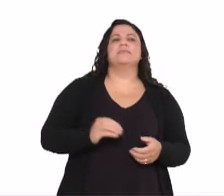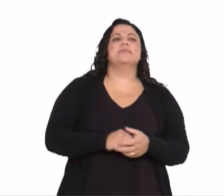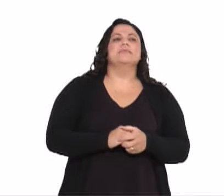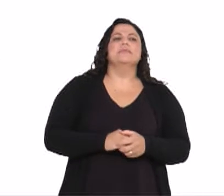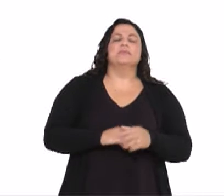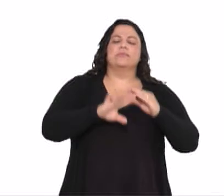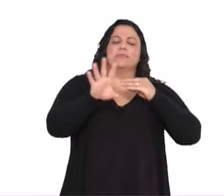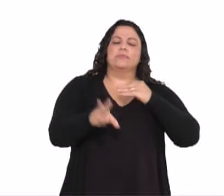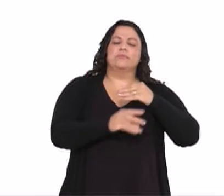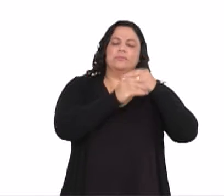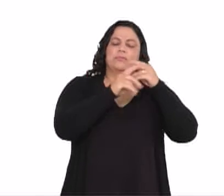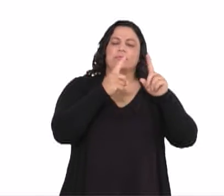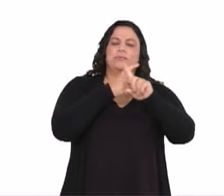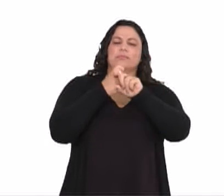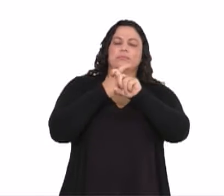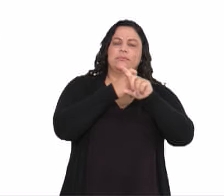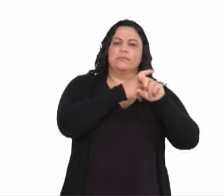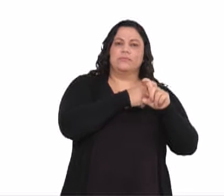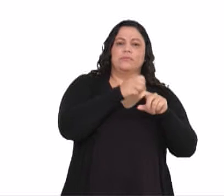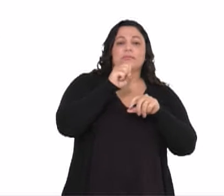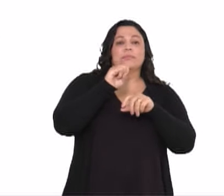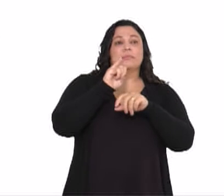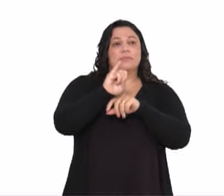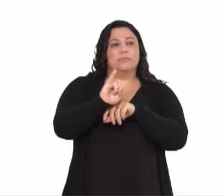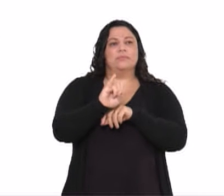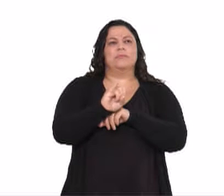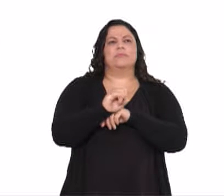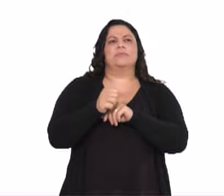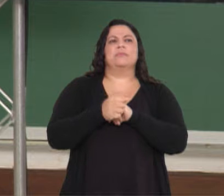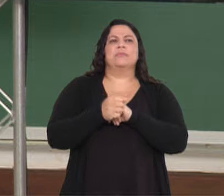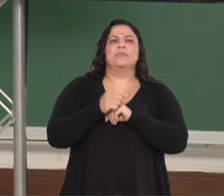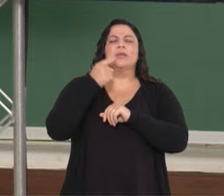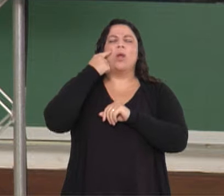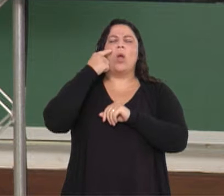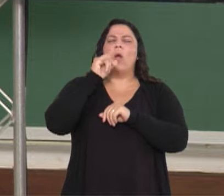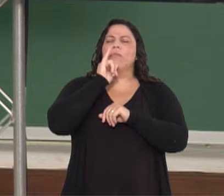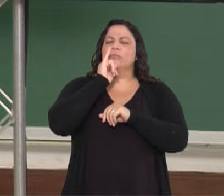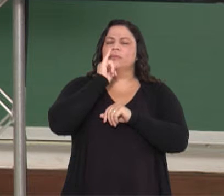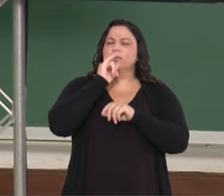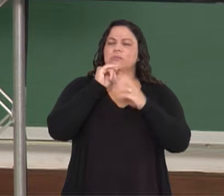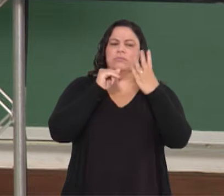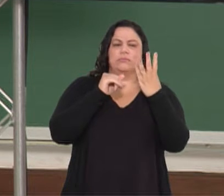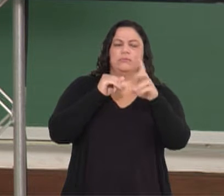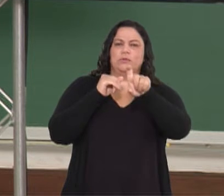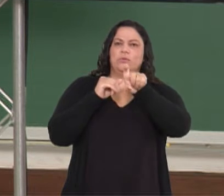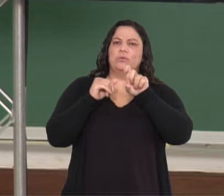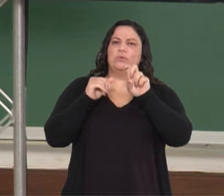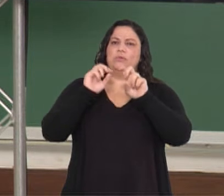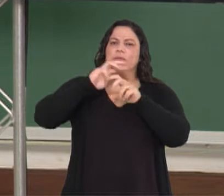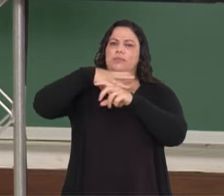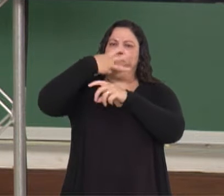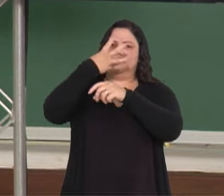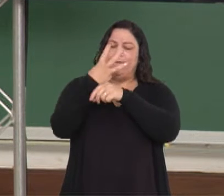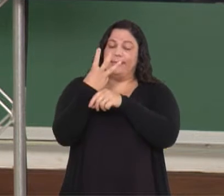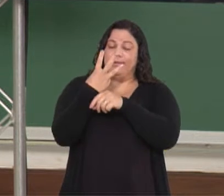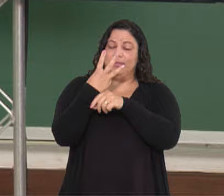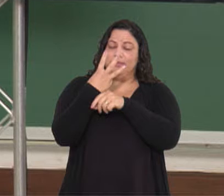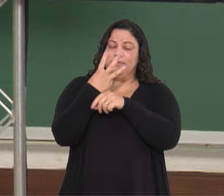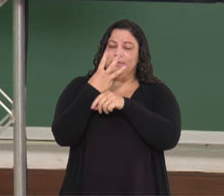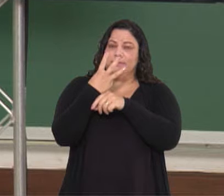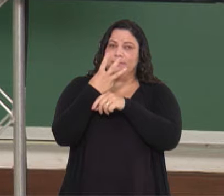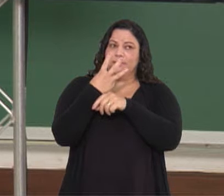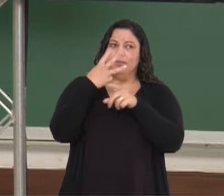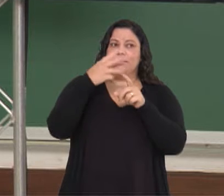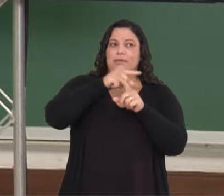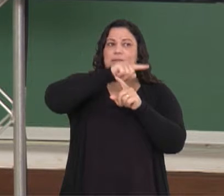ele tenha coeficiente nulo. Percebam, esse nosso polinômio aqui, ele vai do expoente 3 para o 2 e depois